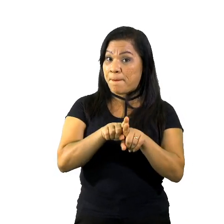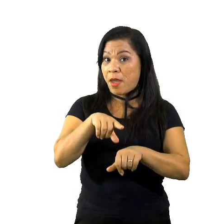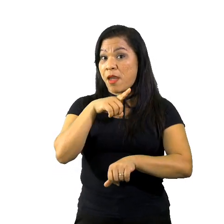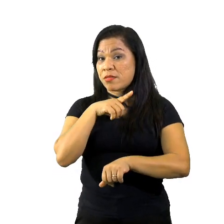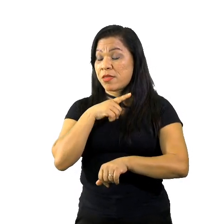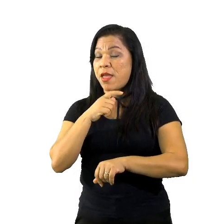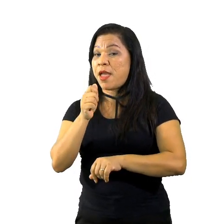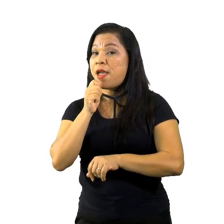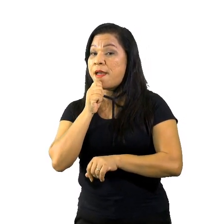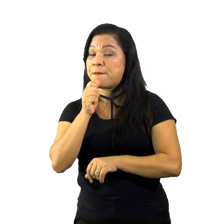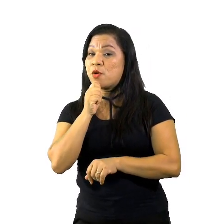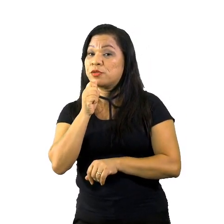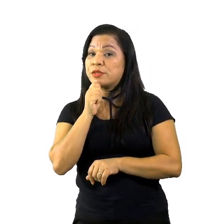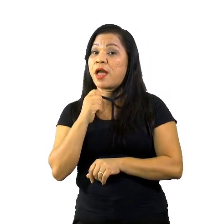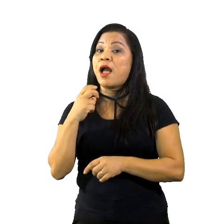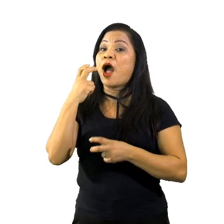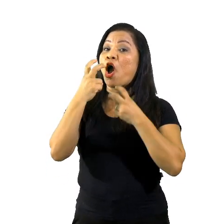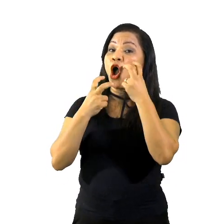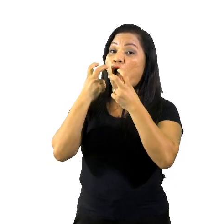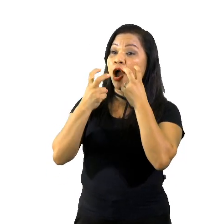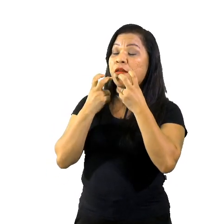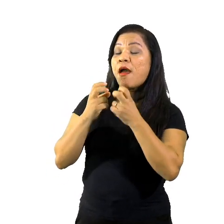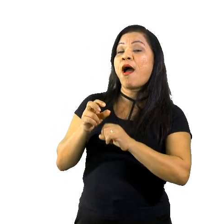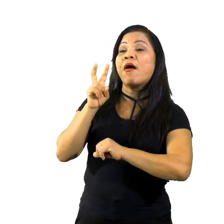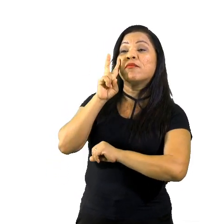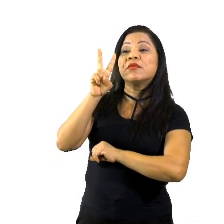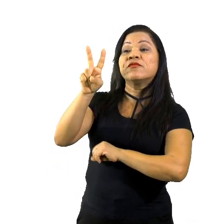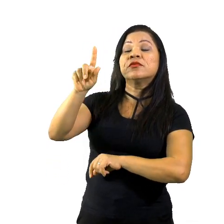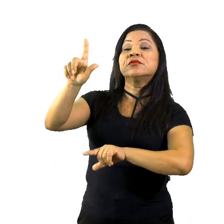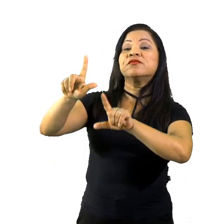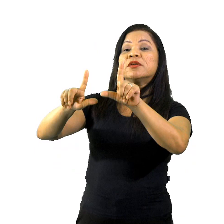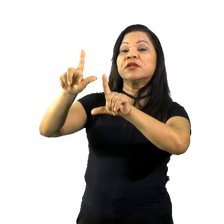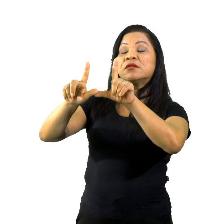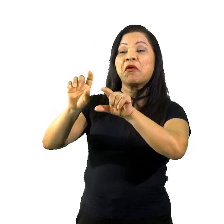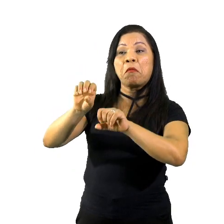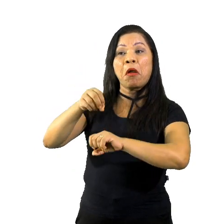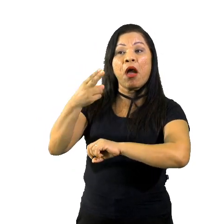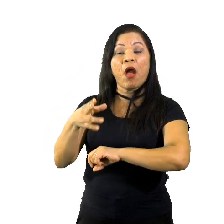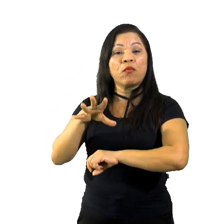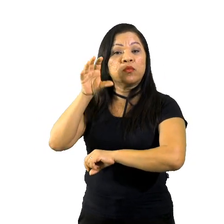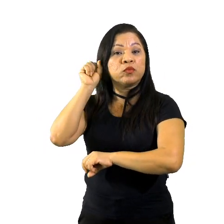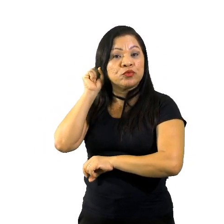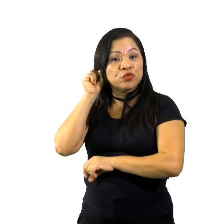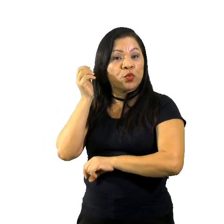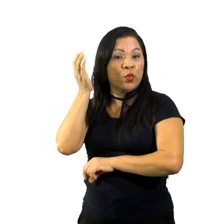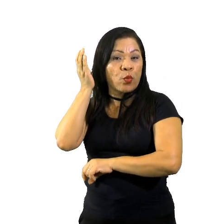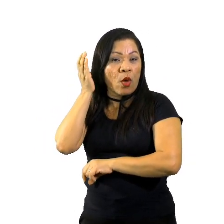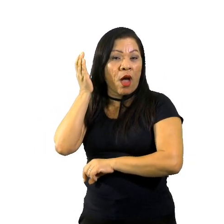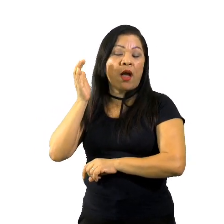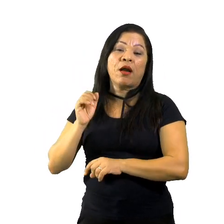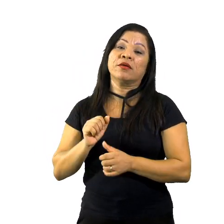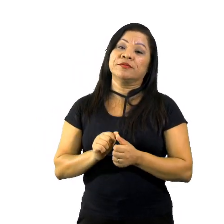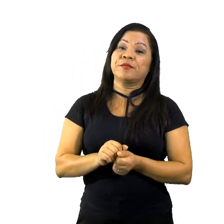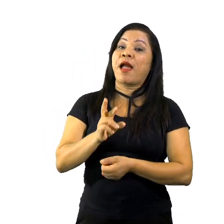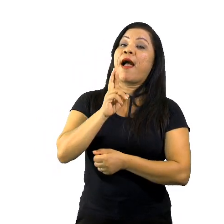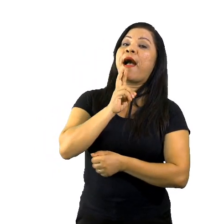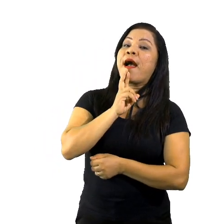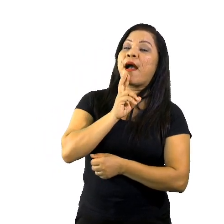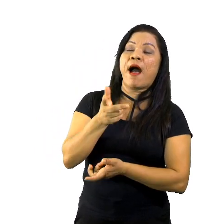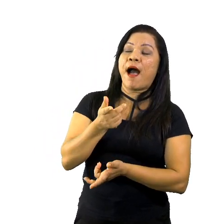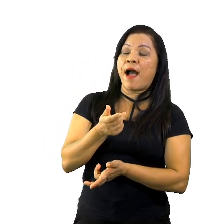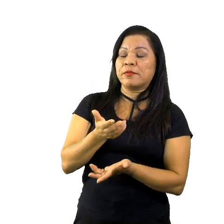a que vocês assistem na TV ou que vocês escutam no rádio. A reportagem oral é a que mais